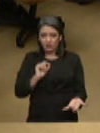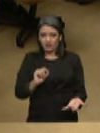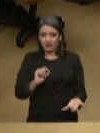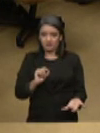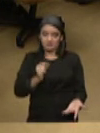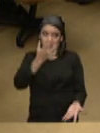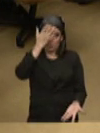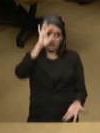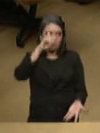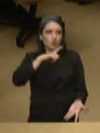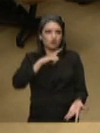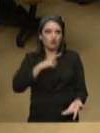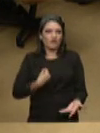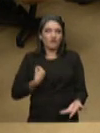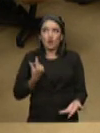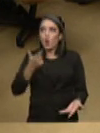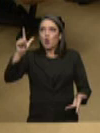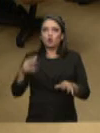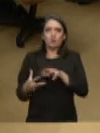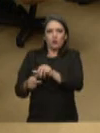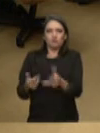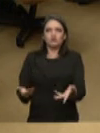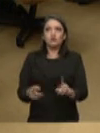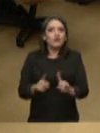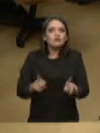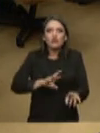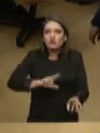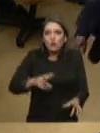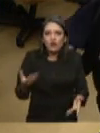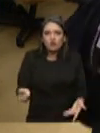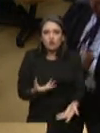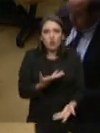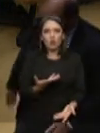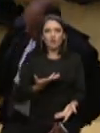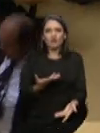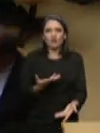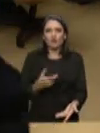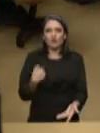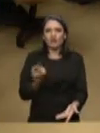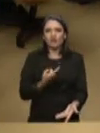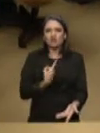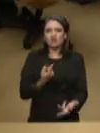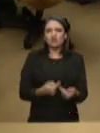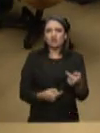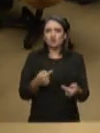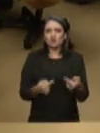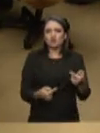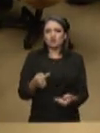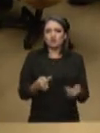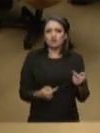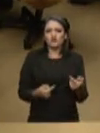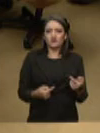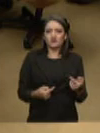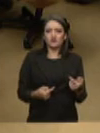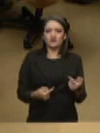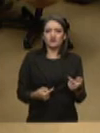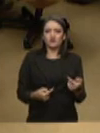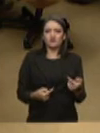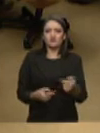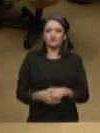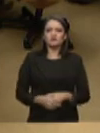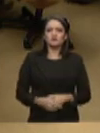outro planeta, não tem nenhuma novidade no que nós estamos discutindo a rigor, a